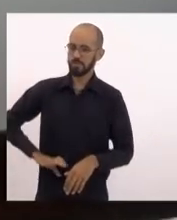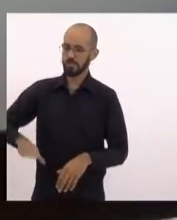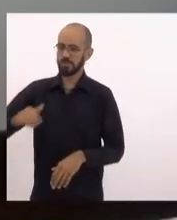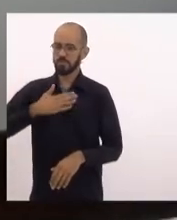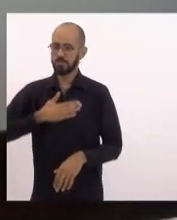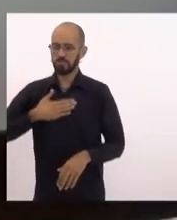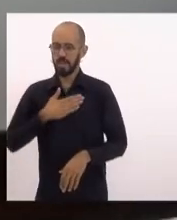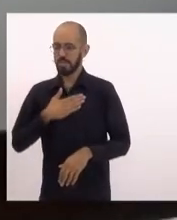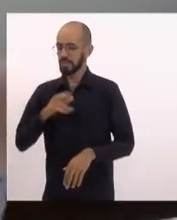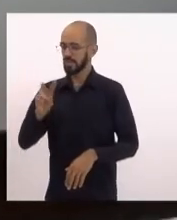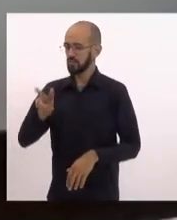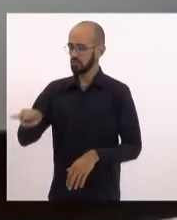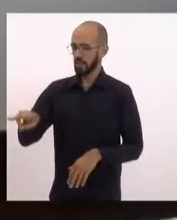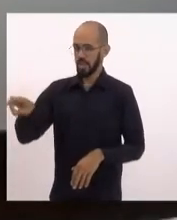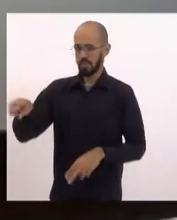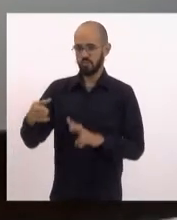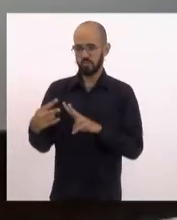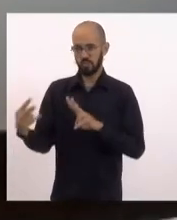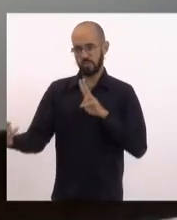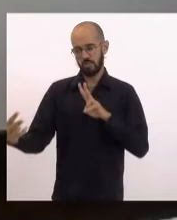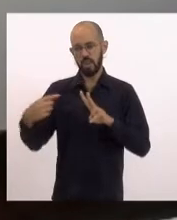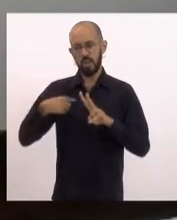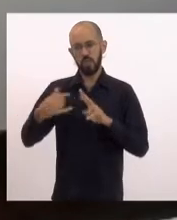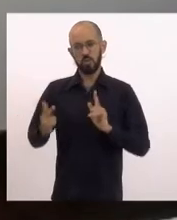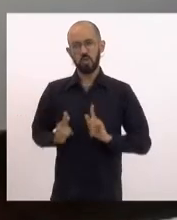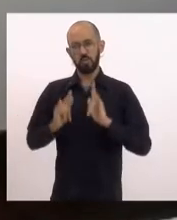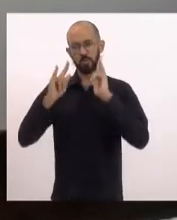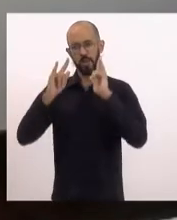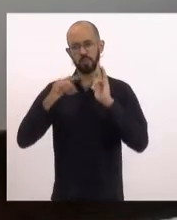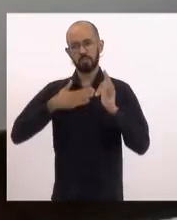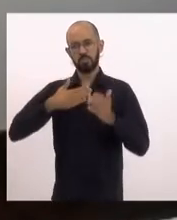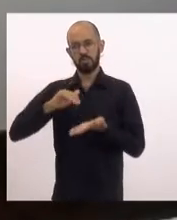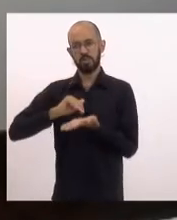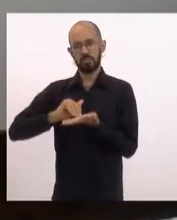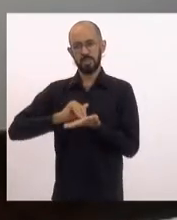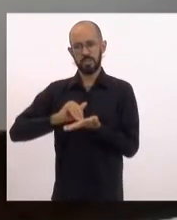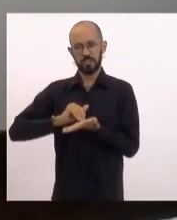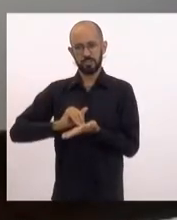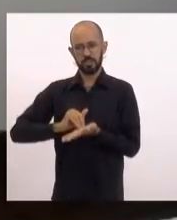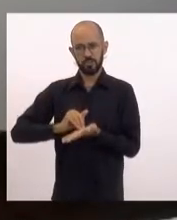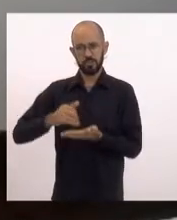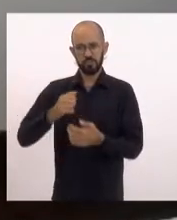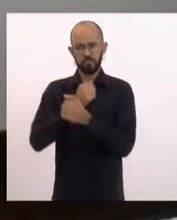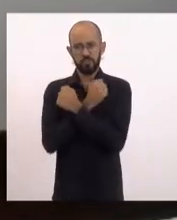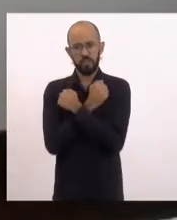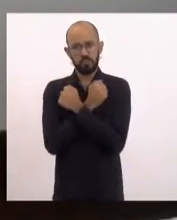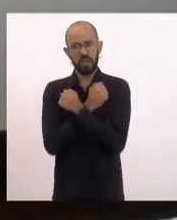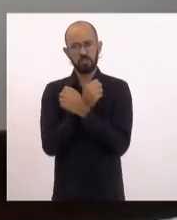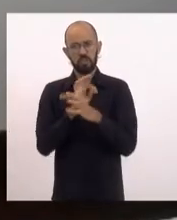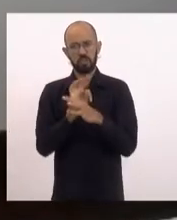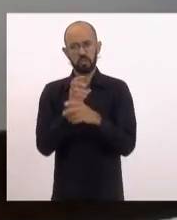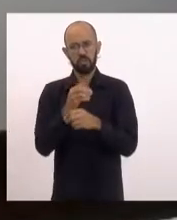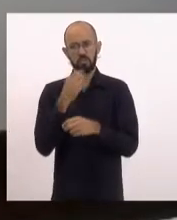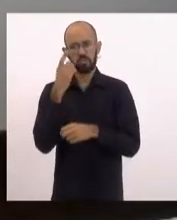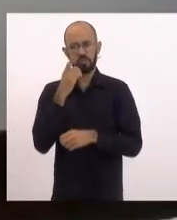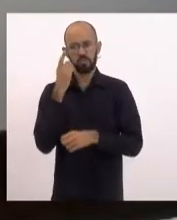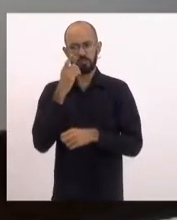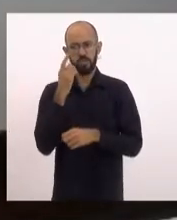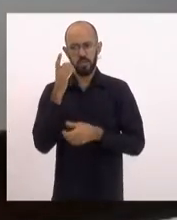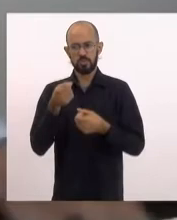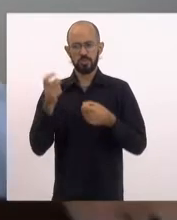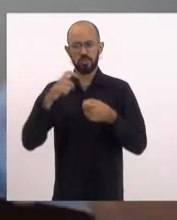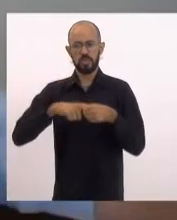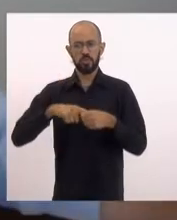ainda aqui virtualmente, mas eu estou aqui no prédio, estou aqui no gabinete. Um abraço aos deputados e deputadas, nesse retorno aí